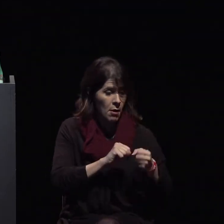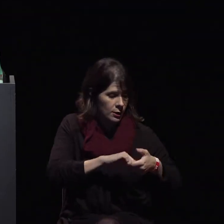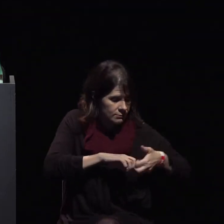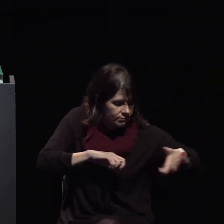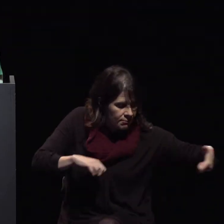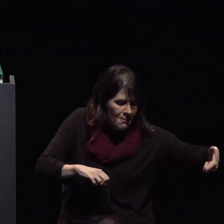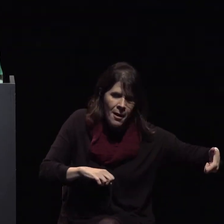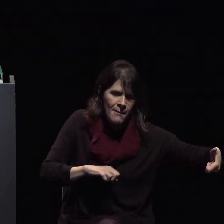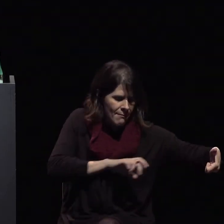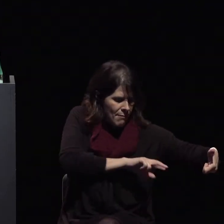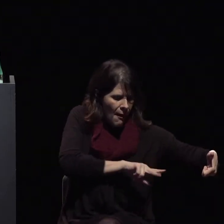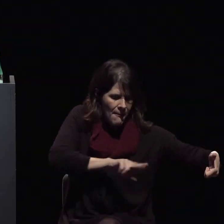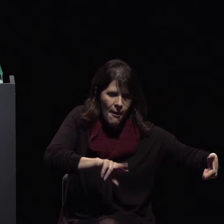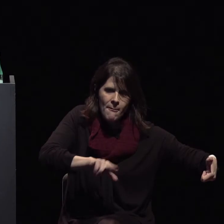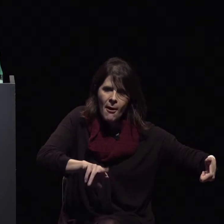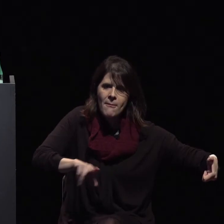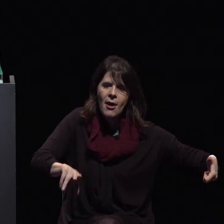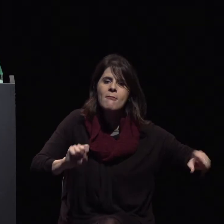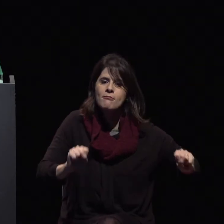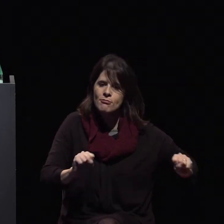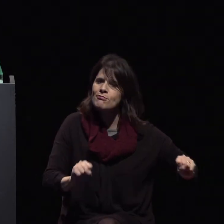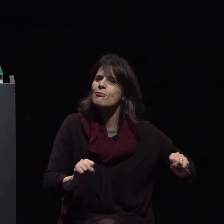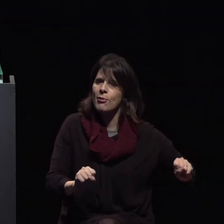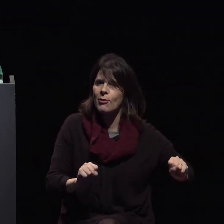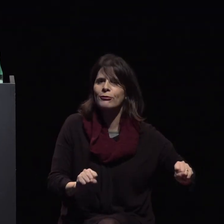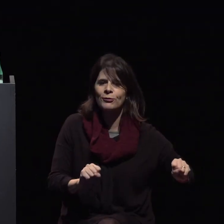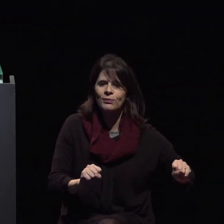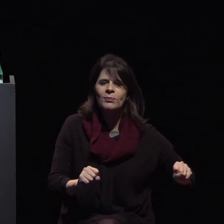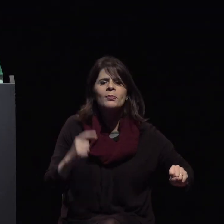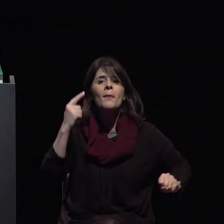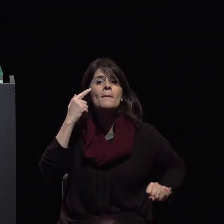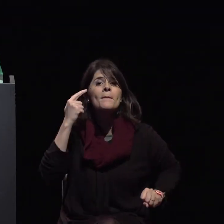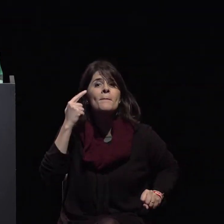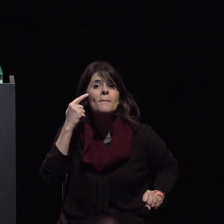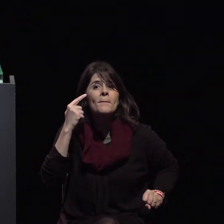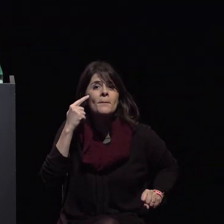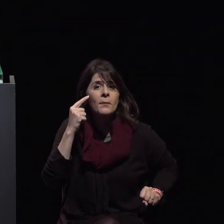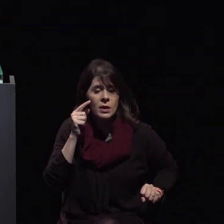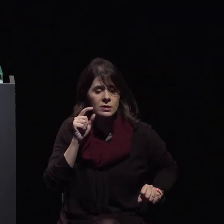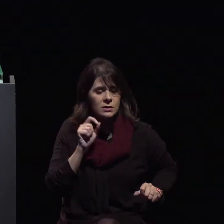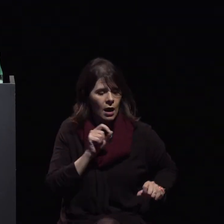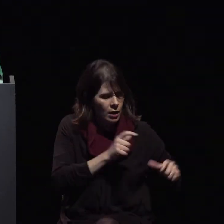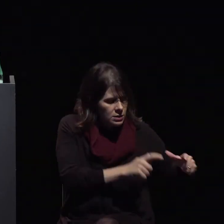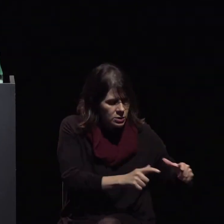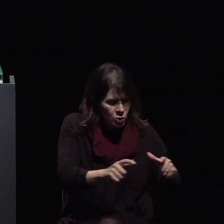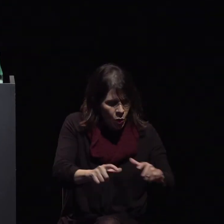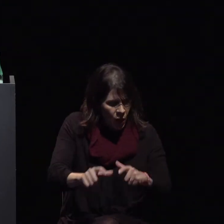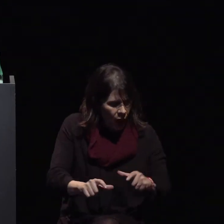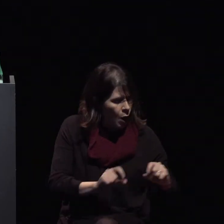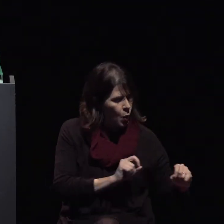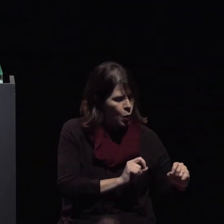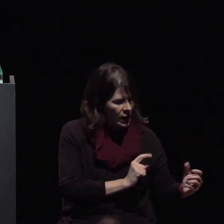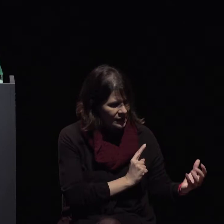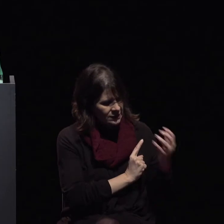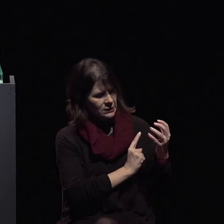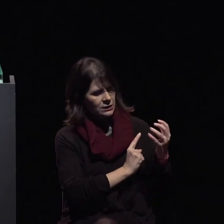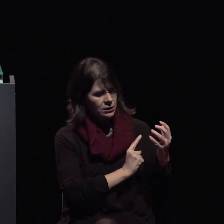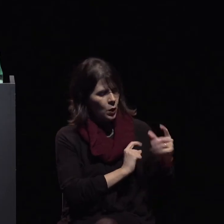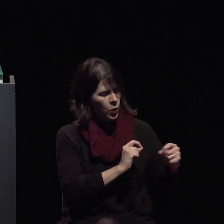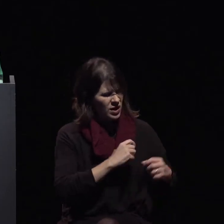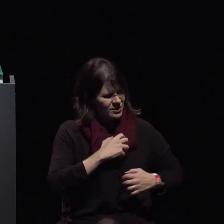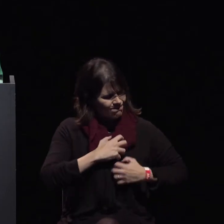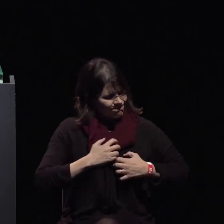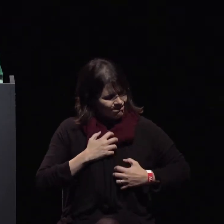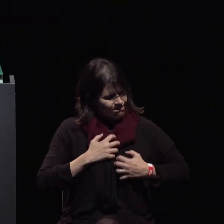é a gente revisitar esses lugares e a gente conseguir contar sobre o que nos afeta, o que nos aflige, mas também o que nos